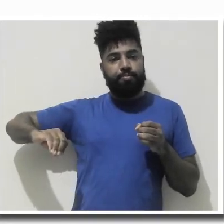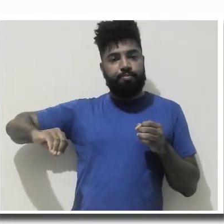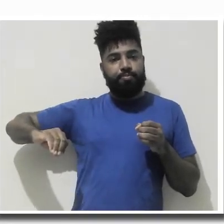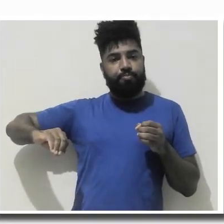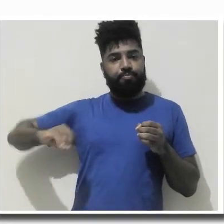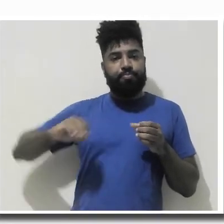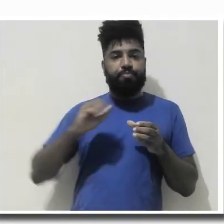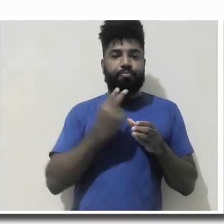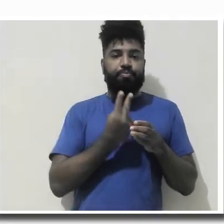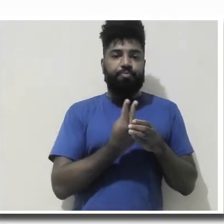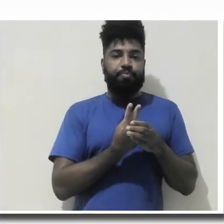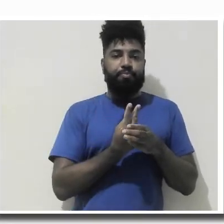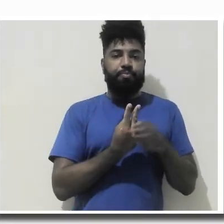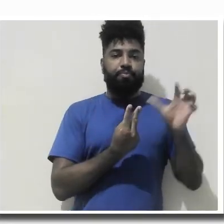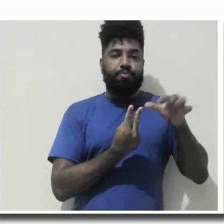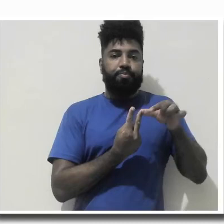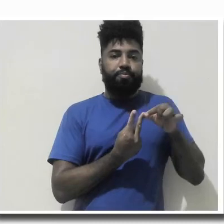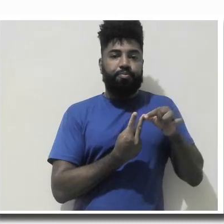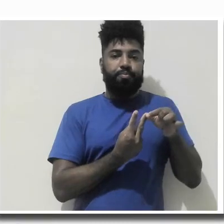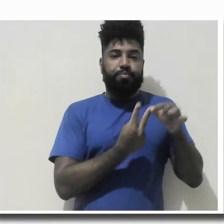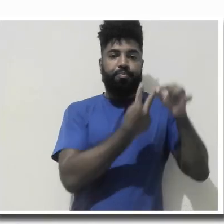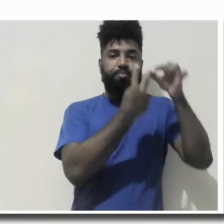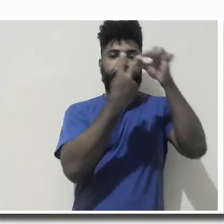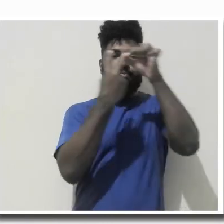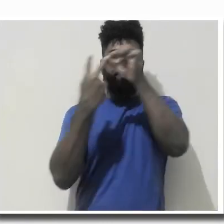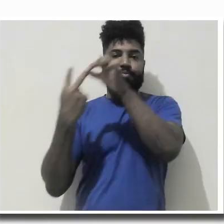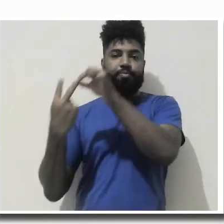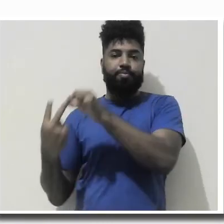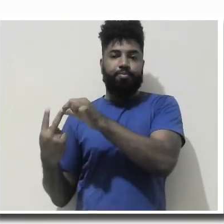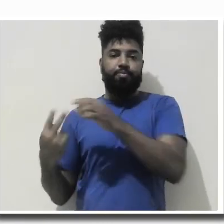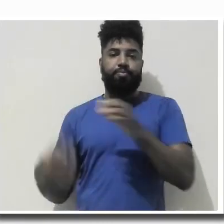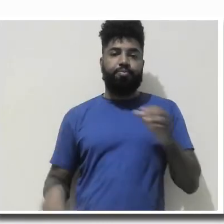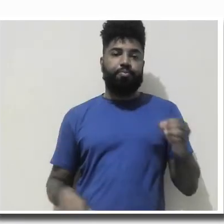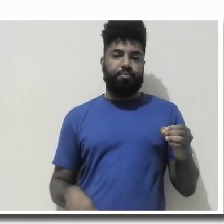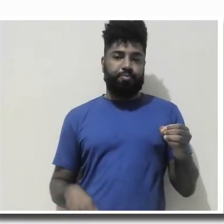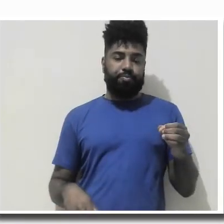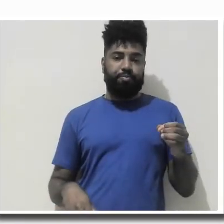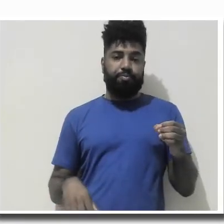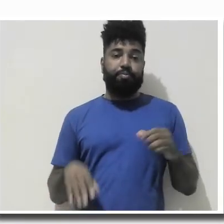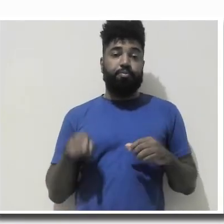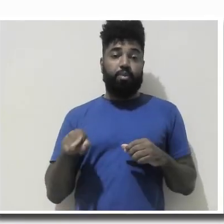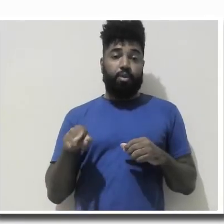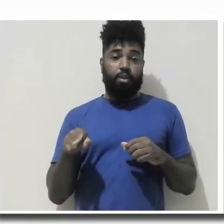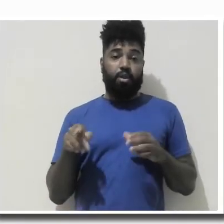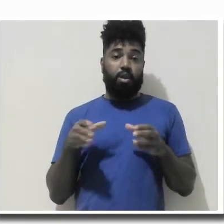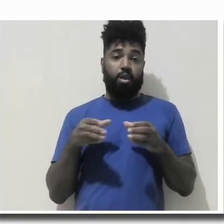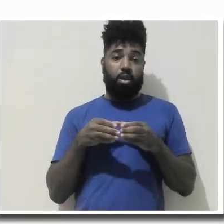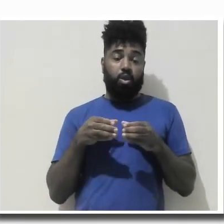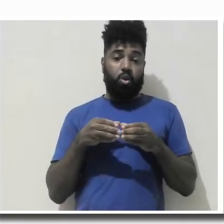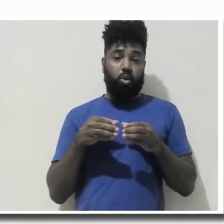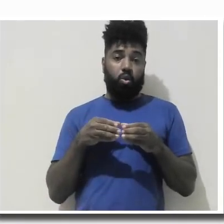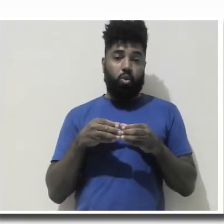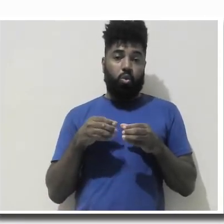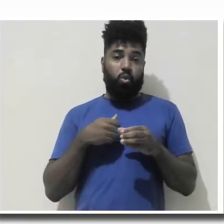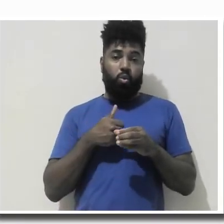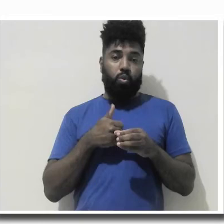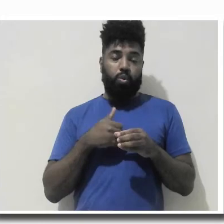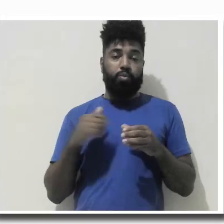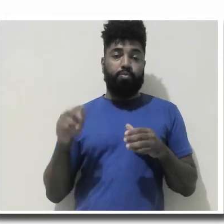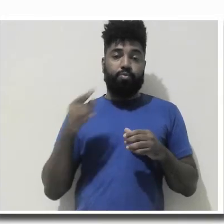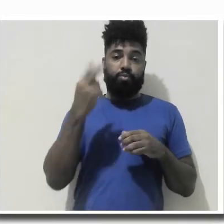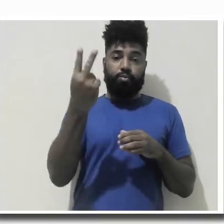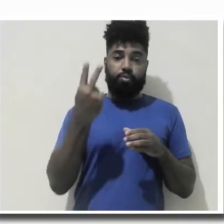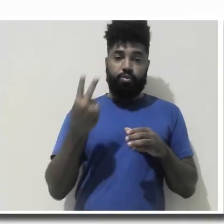A extração do elemento 2 do conjunto A forma o conjunto 1, extraiu 2,